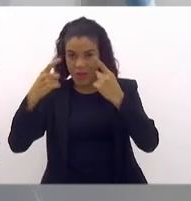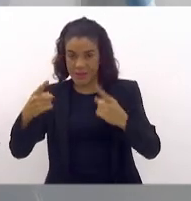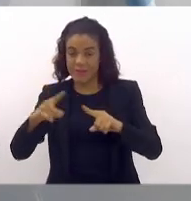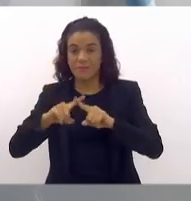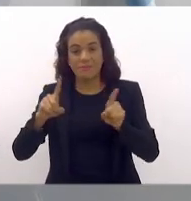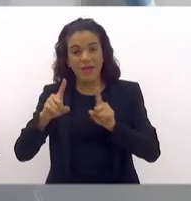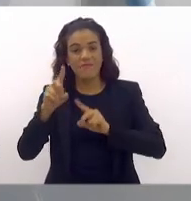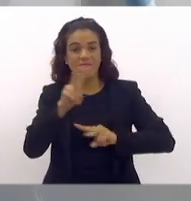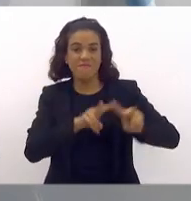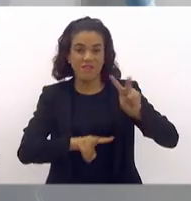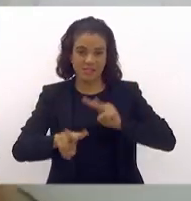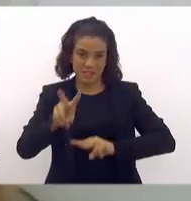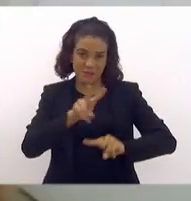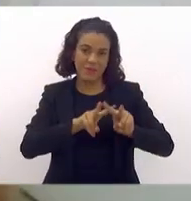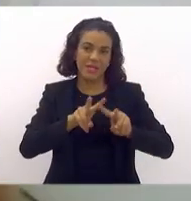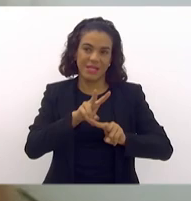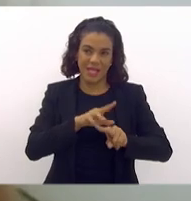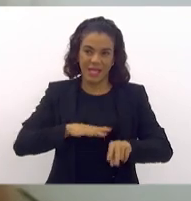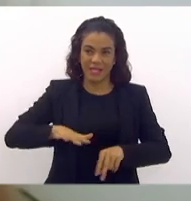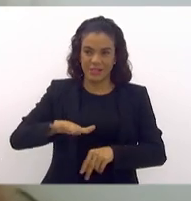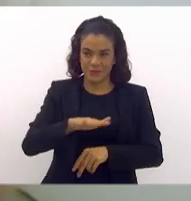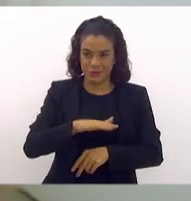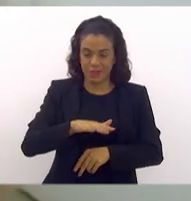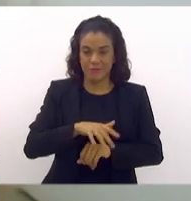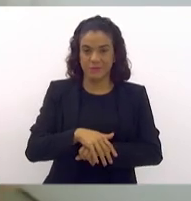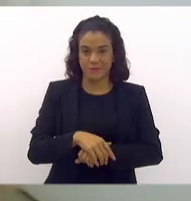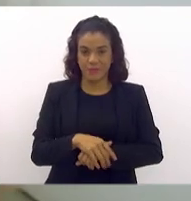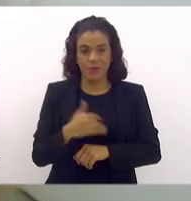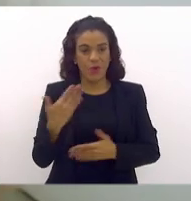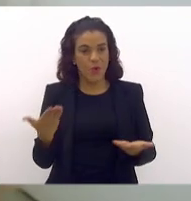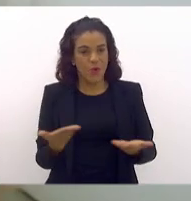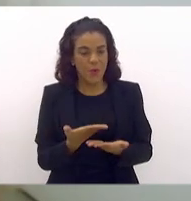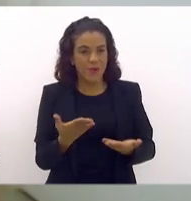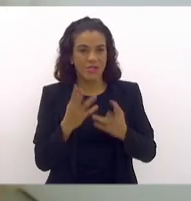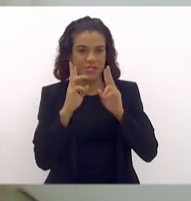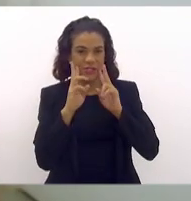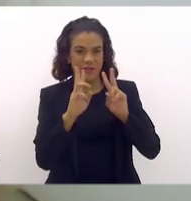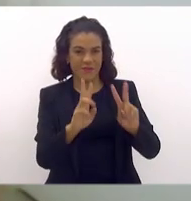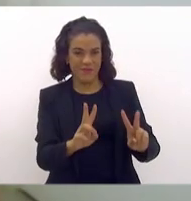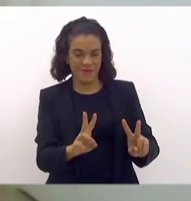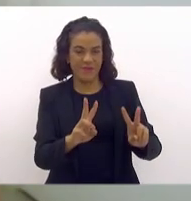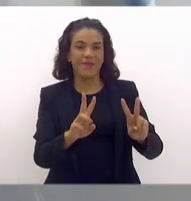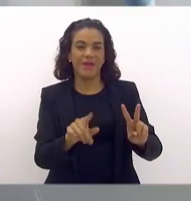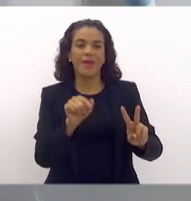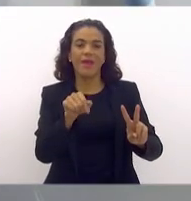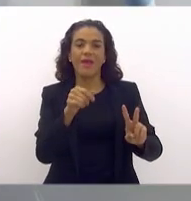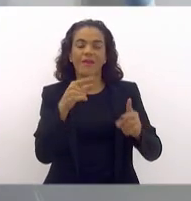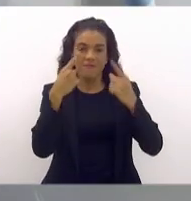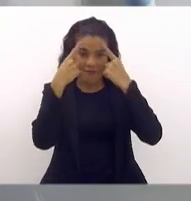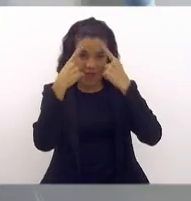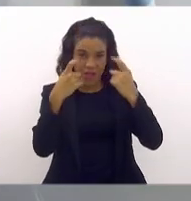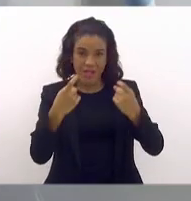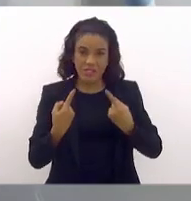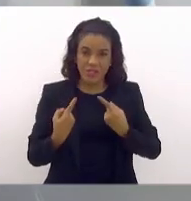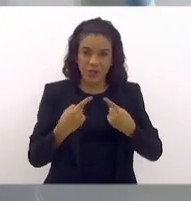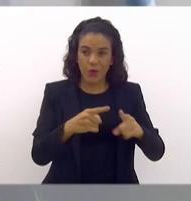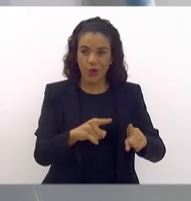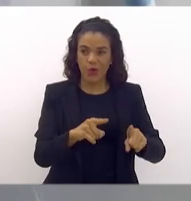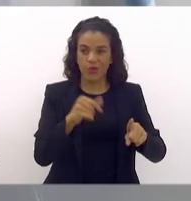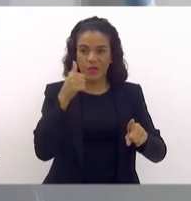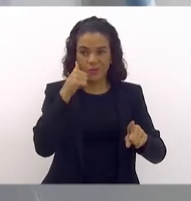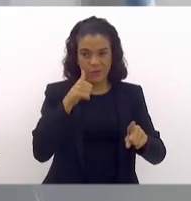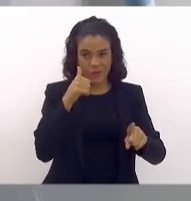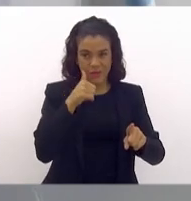visibilidade desses casos, né? Hoje também a gente já vê, no caso específico da violência contra a mulher, por